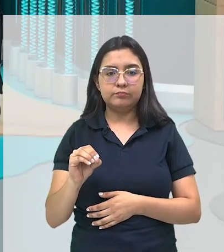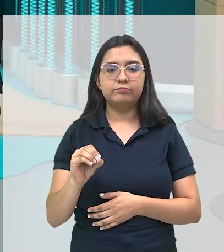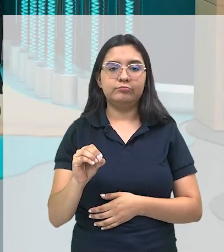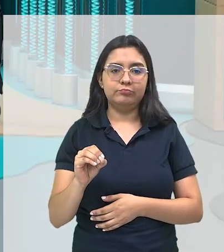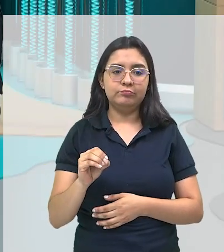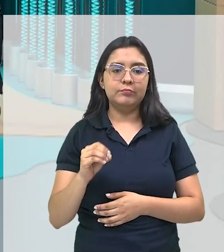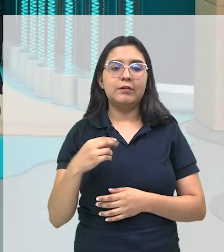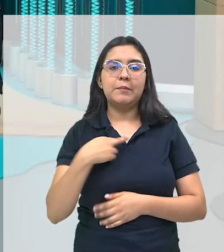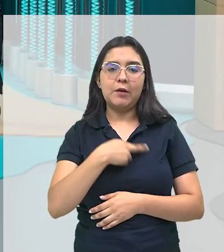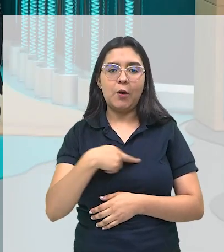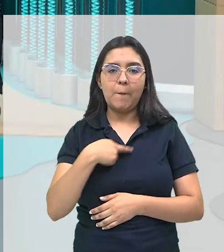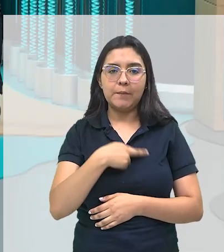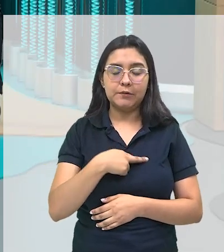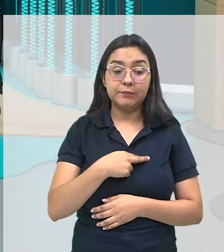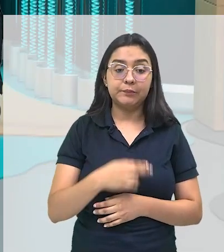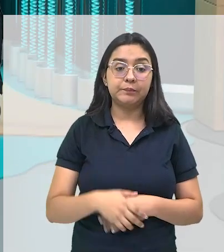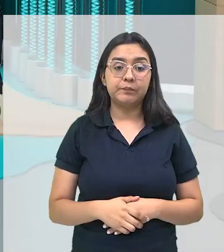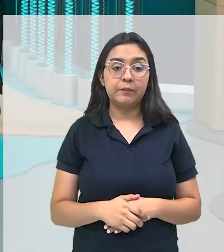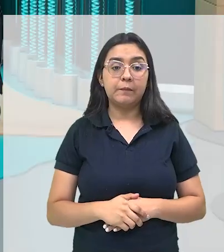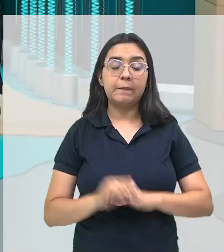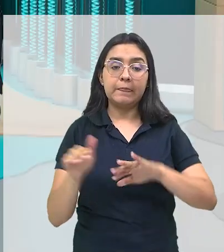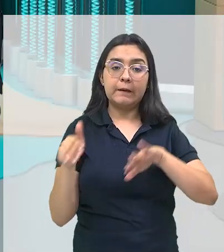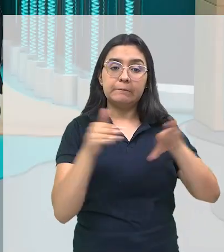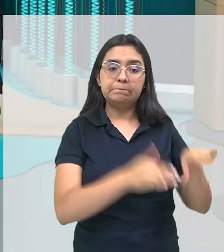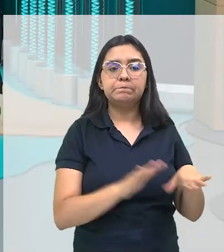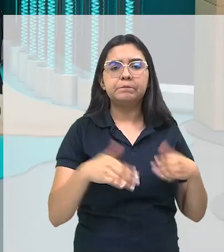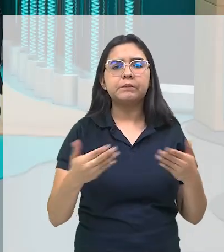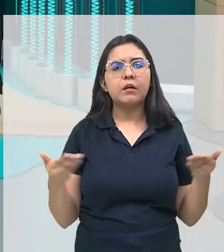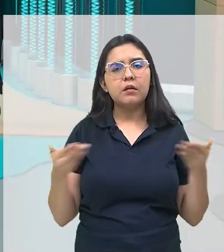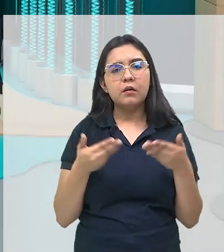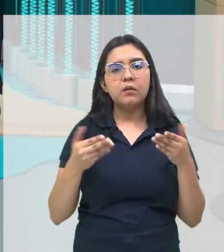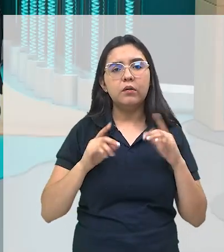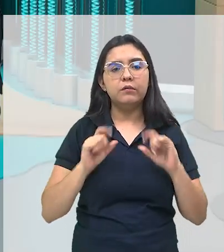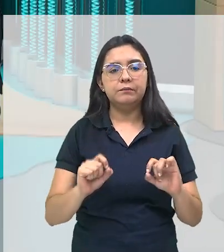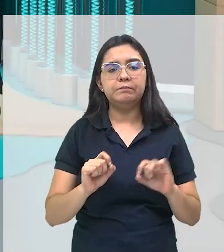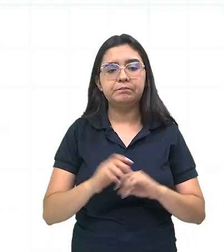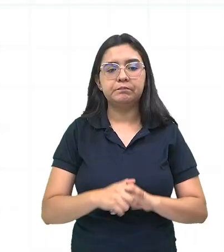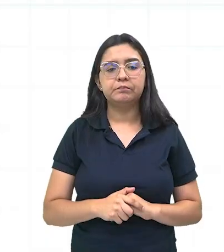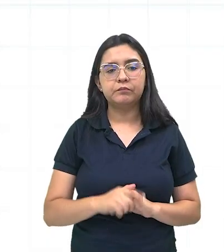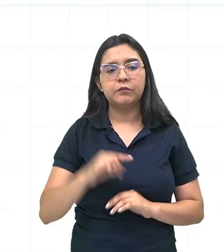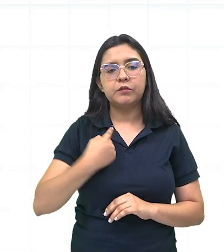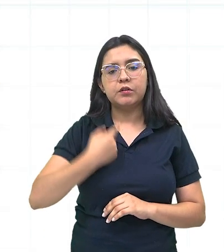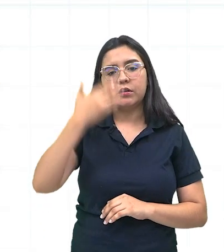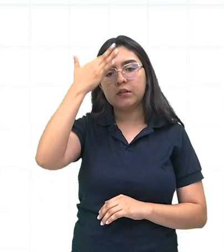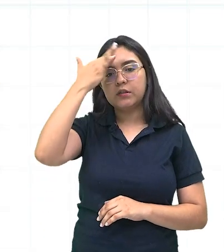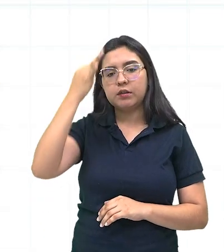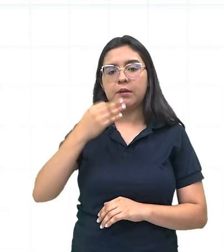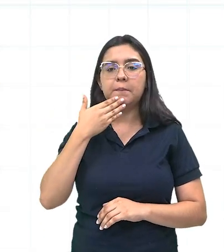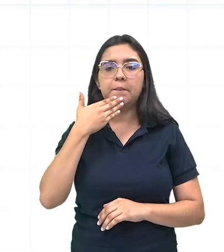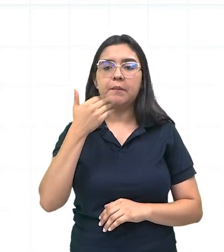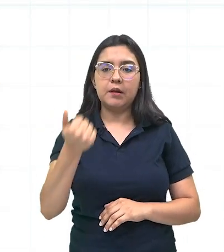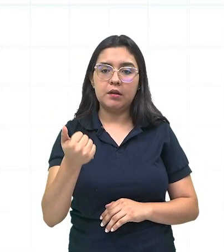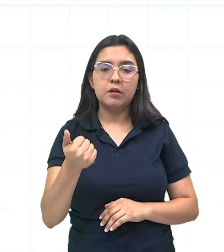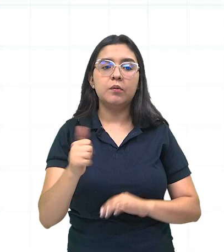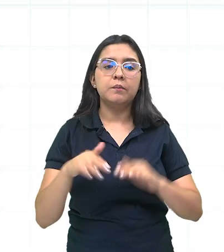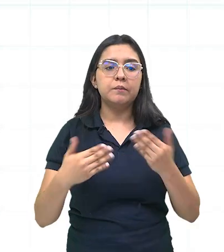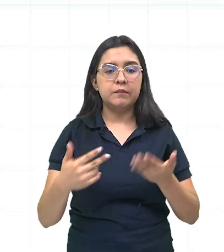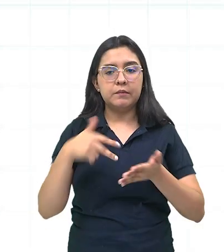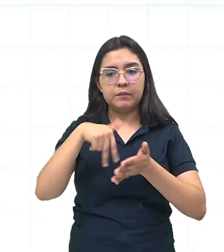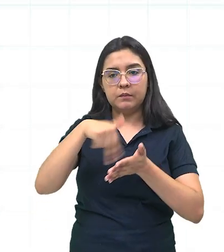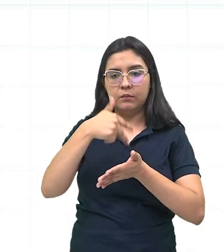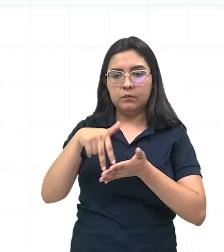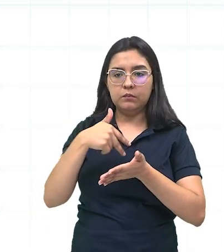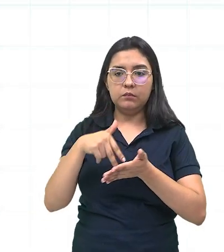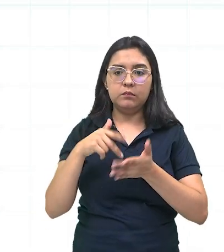tão romântico, né? Por falar no ritmo, vamos aí entender melhor sobre ele. O bolero